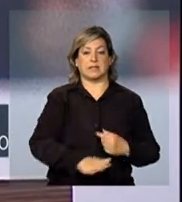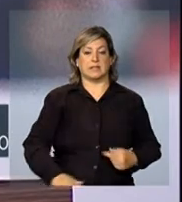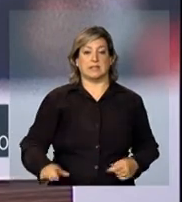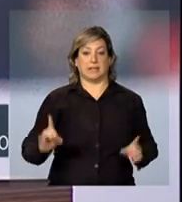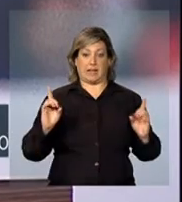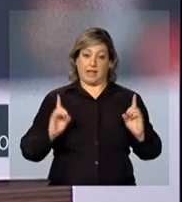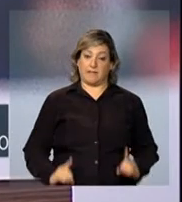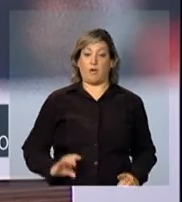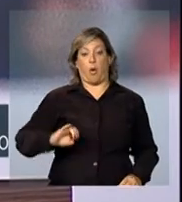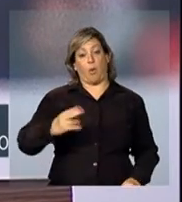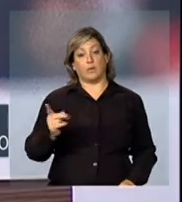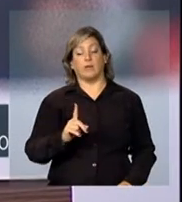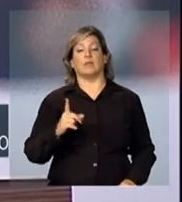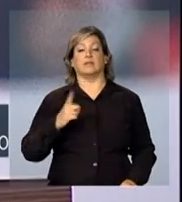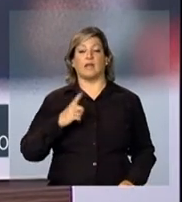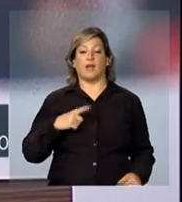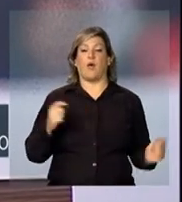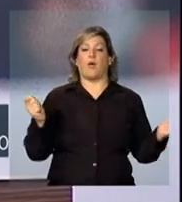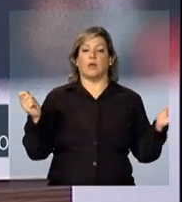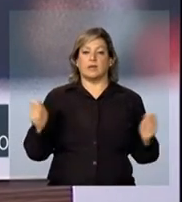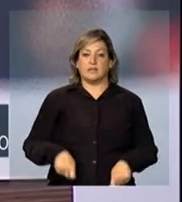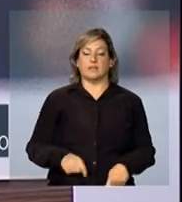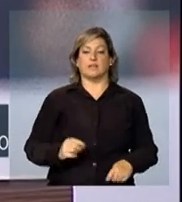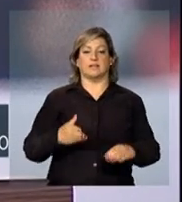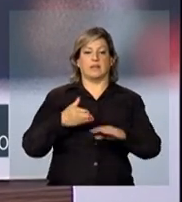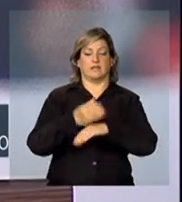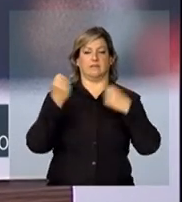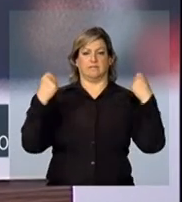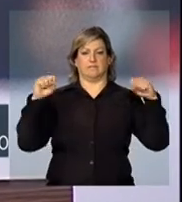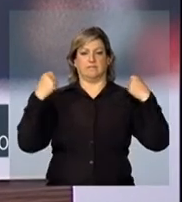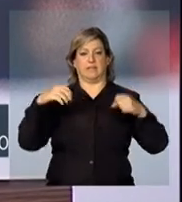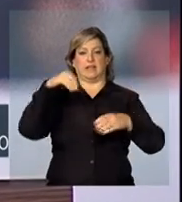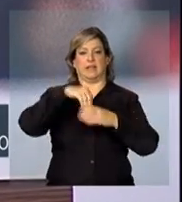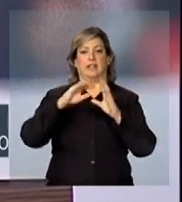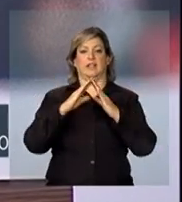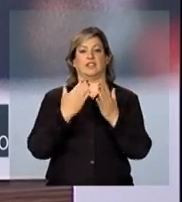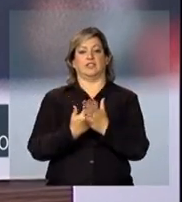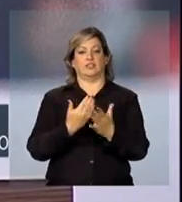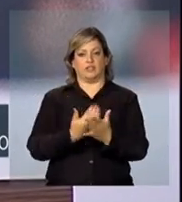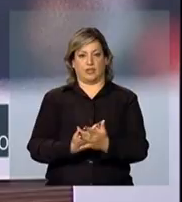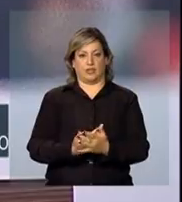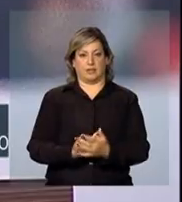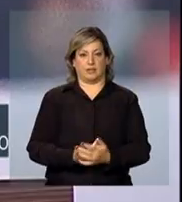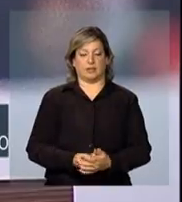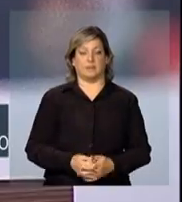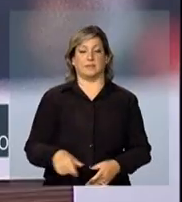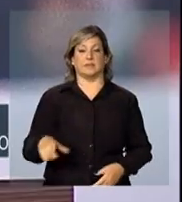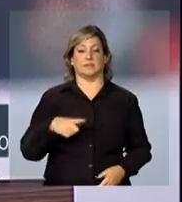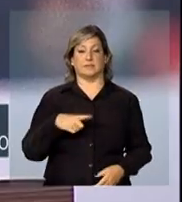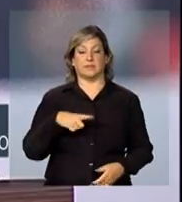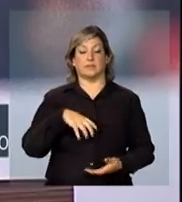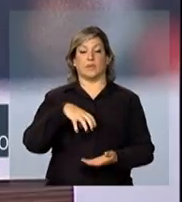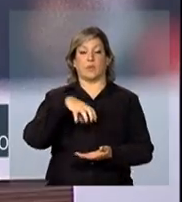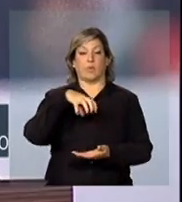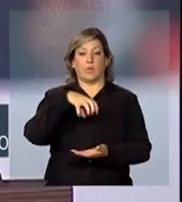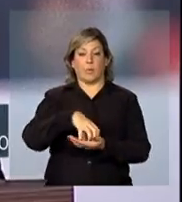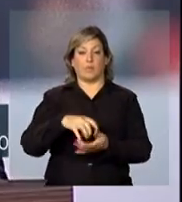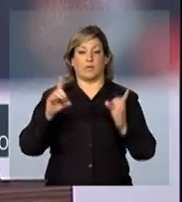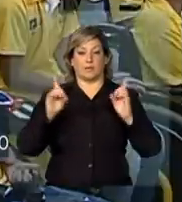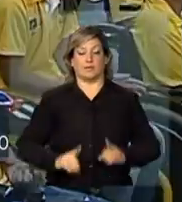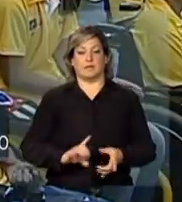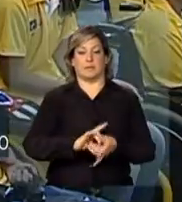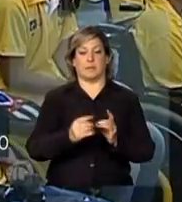crianças com deficiência não tenham condições de acessar atividade física das escolas e o comitê paralímpico brasileiro